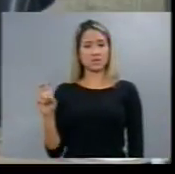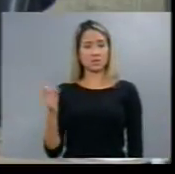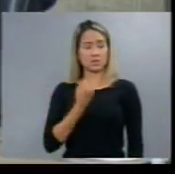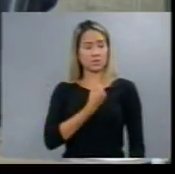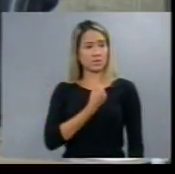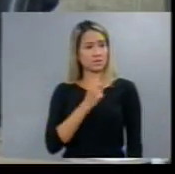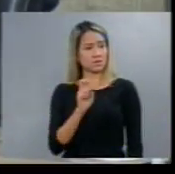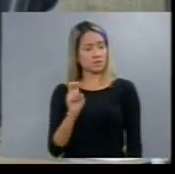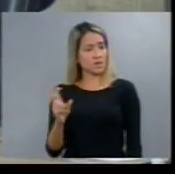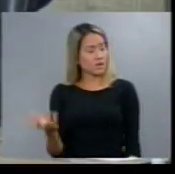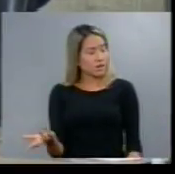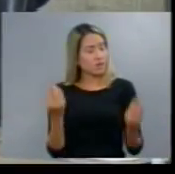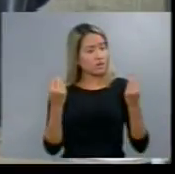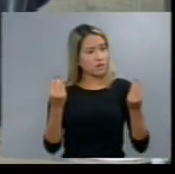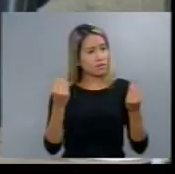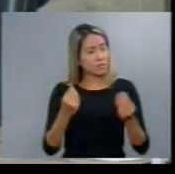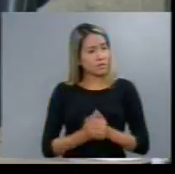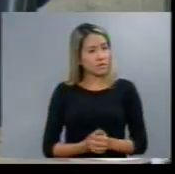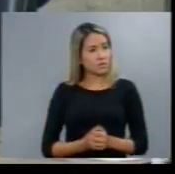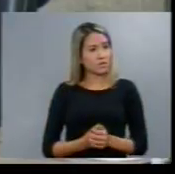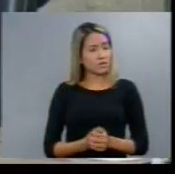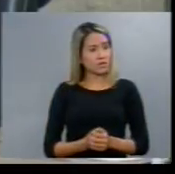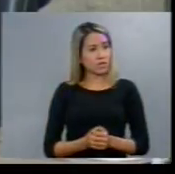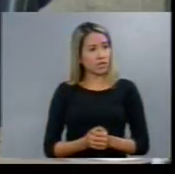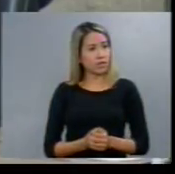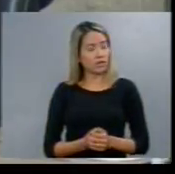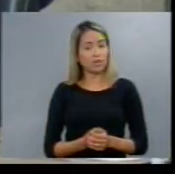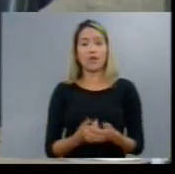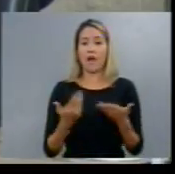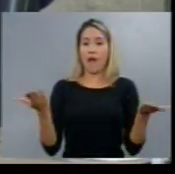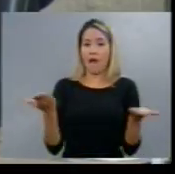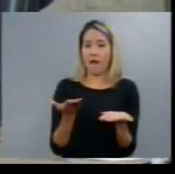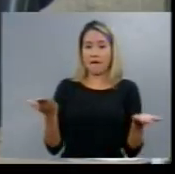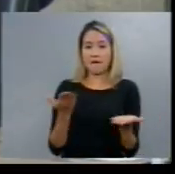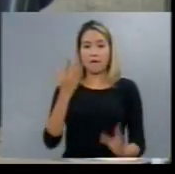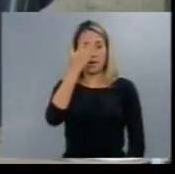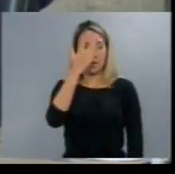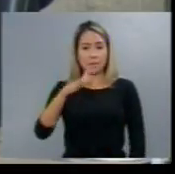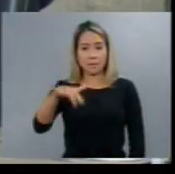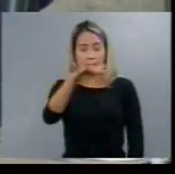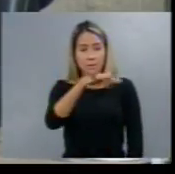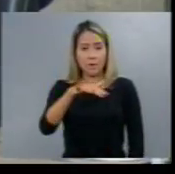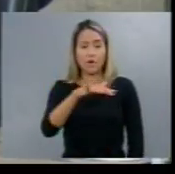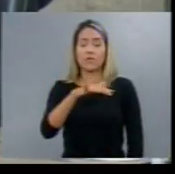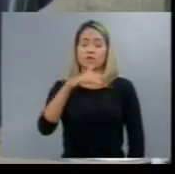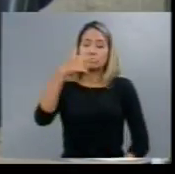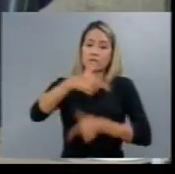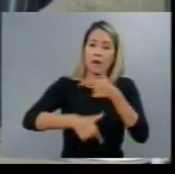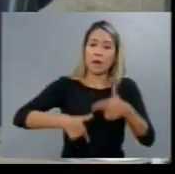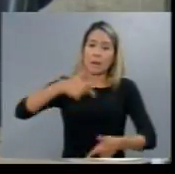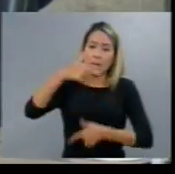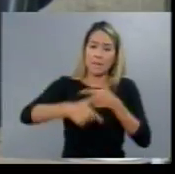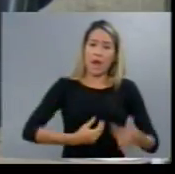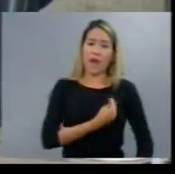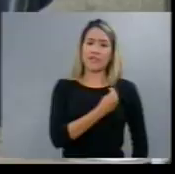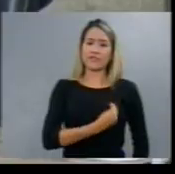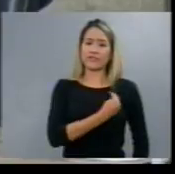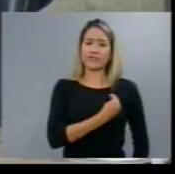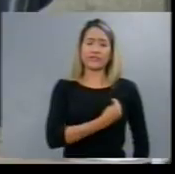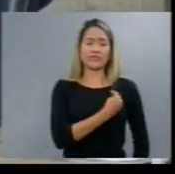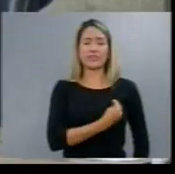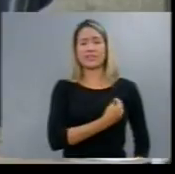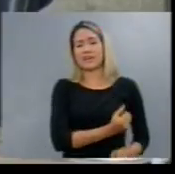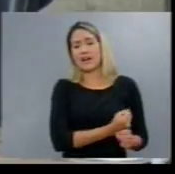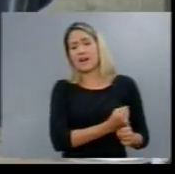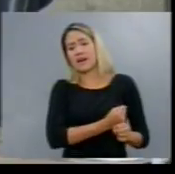Social, juntou com o MDA, quer agora penalizar os trabalhadores com a Previdência de uma forma radical, como nunca houve na